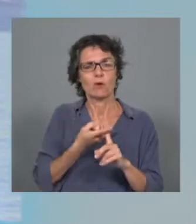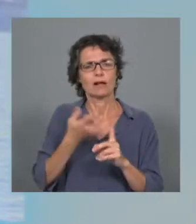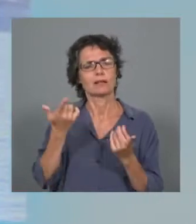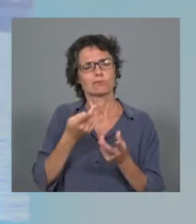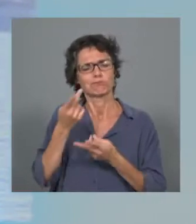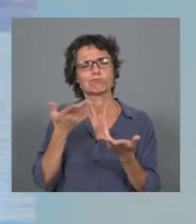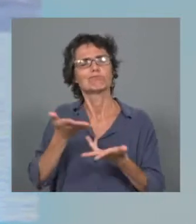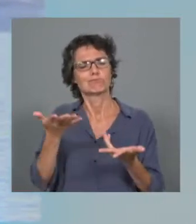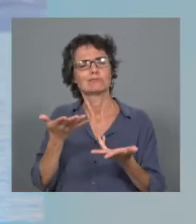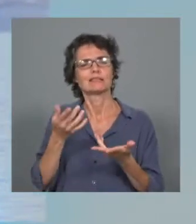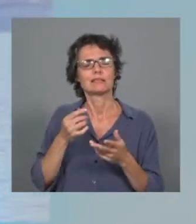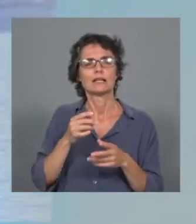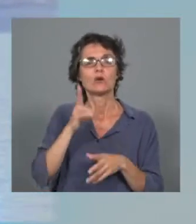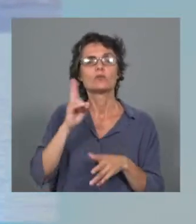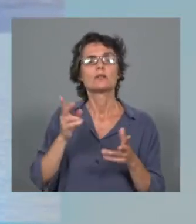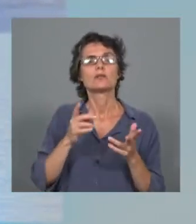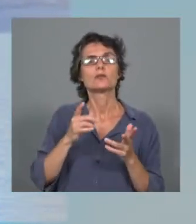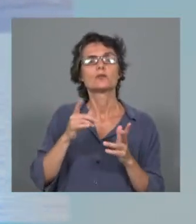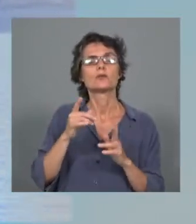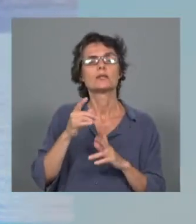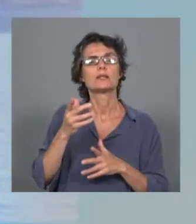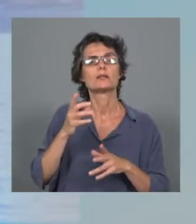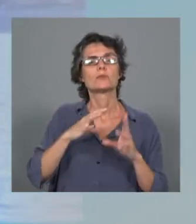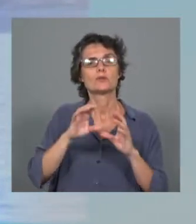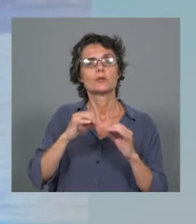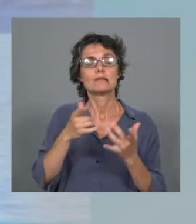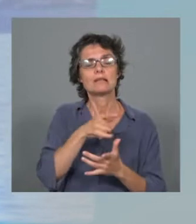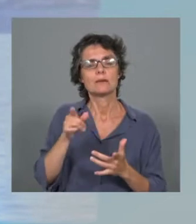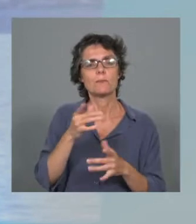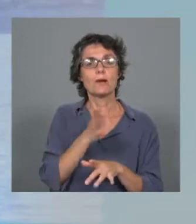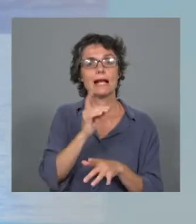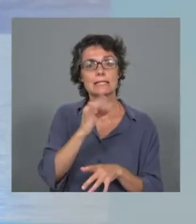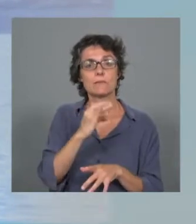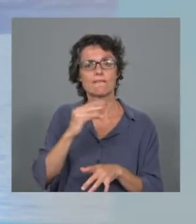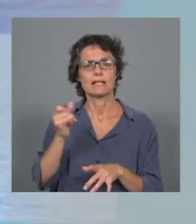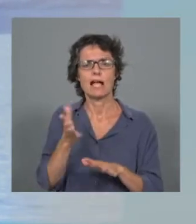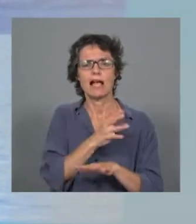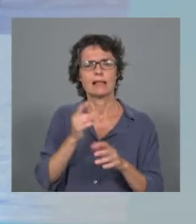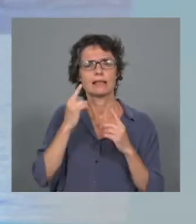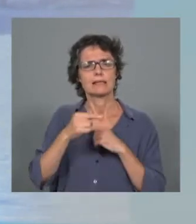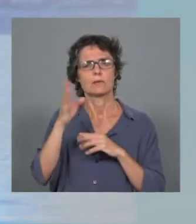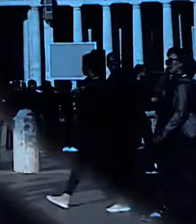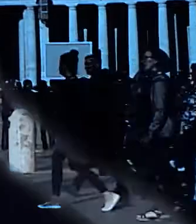das Comunicações Sociais, Isabel Figueiredo. Antes, o destaque para a Semana do Papa Francisco.